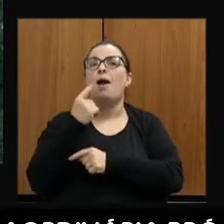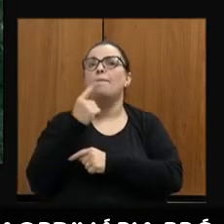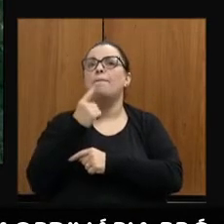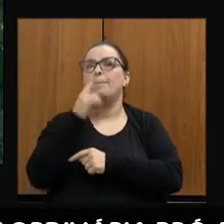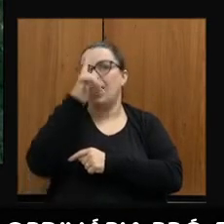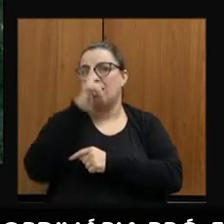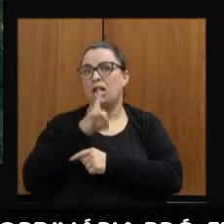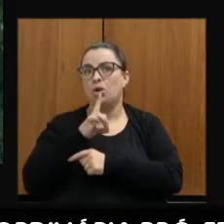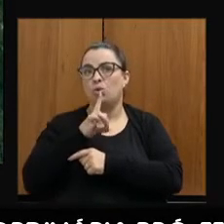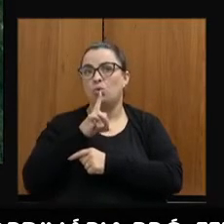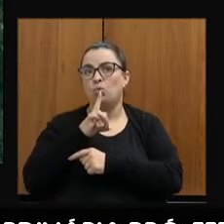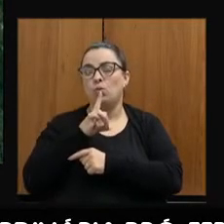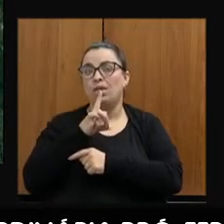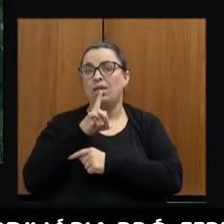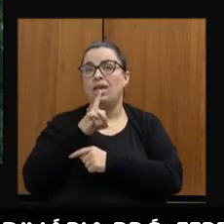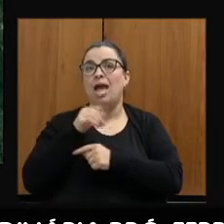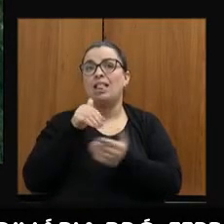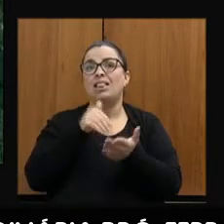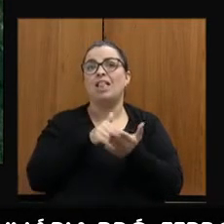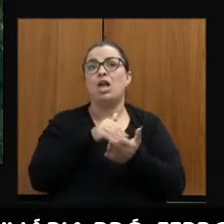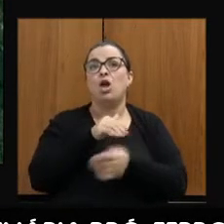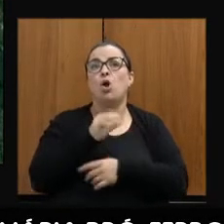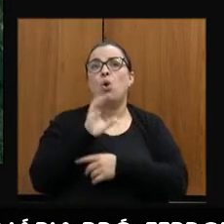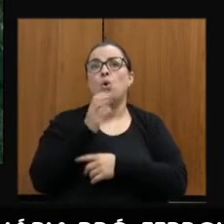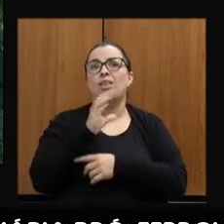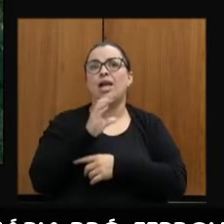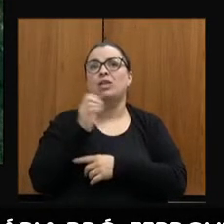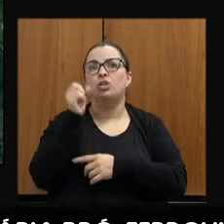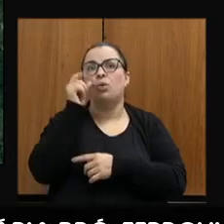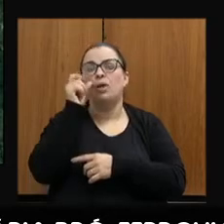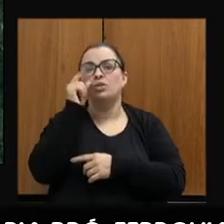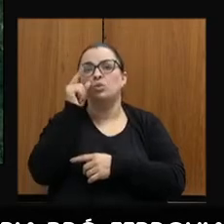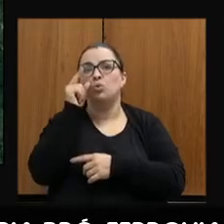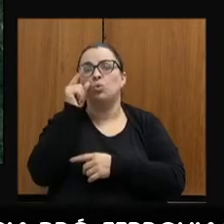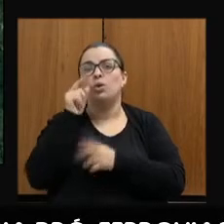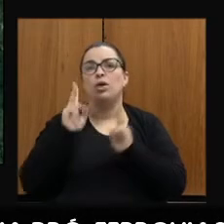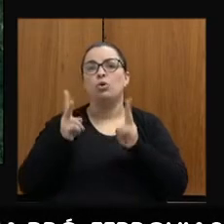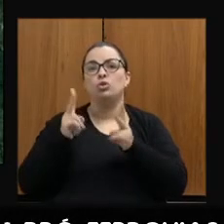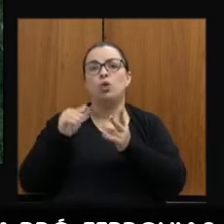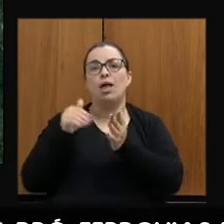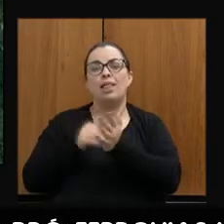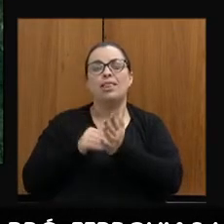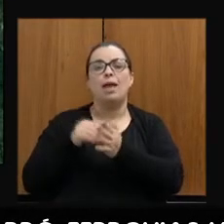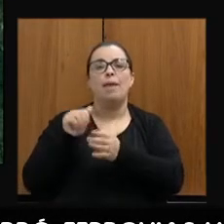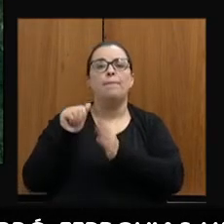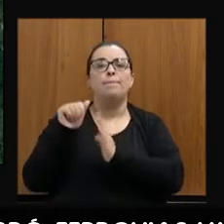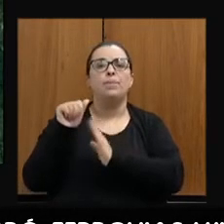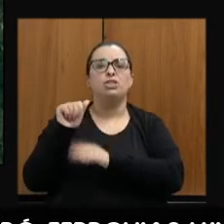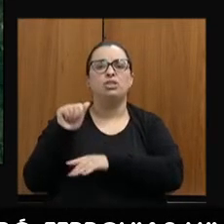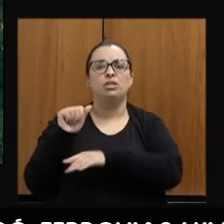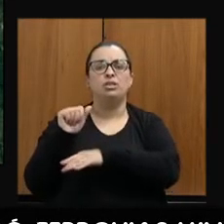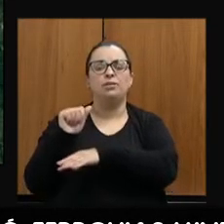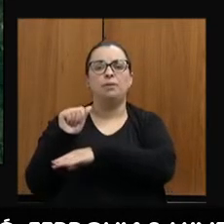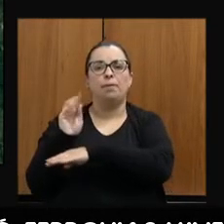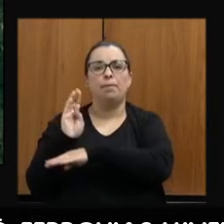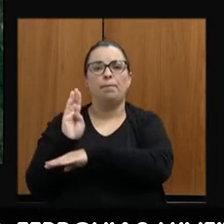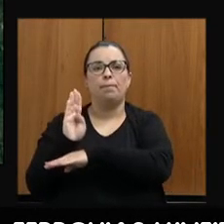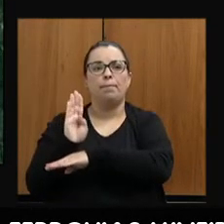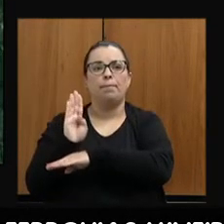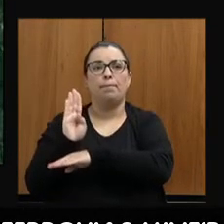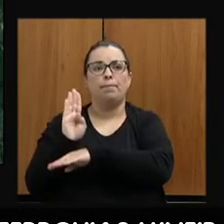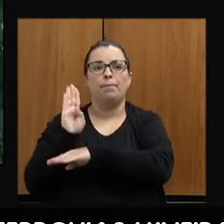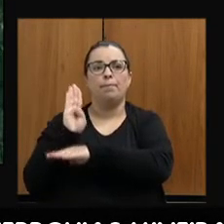Contagem no azul seguindo por Betim Ibirité né até a região ali do